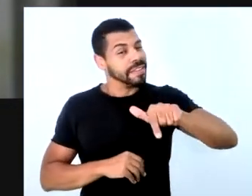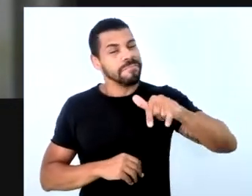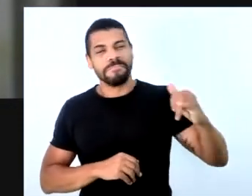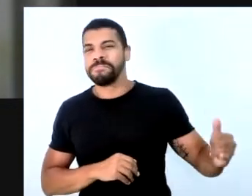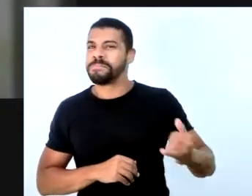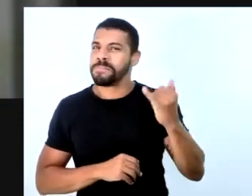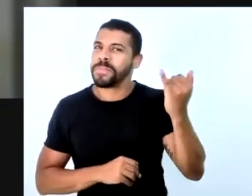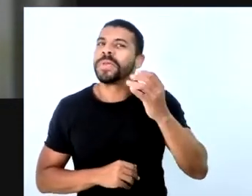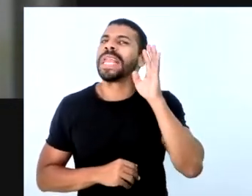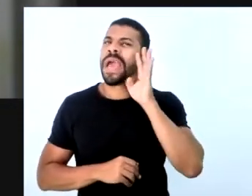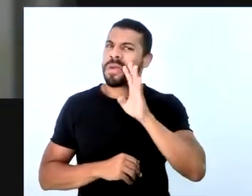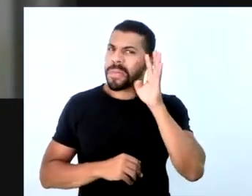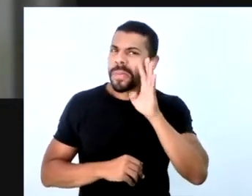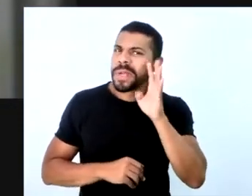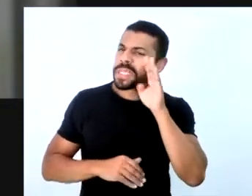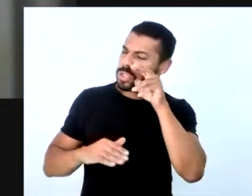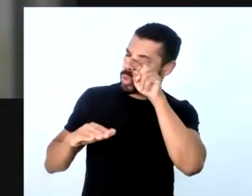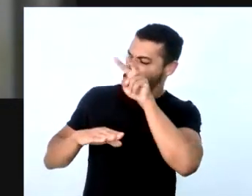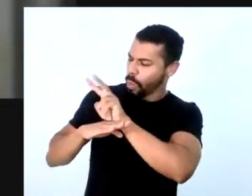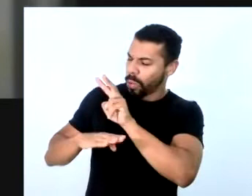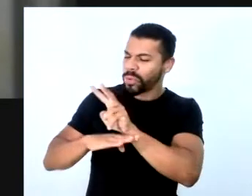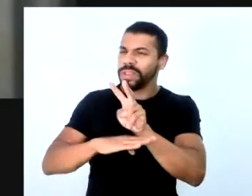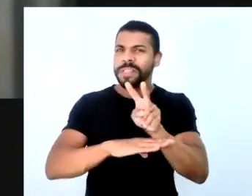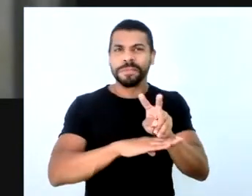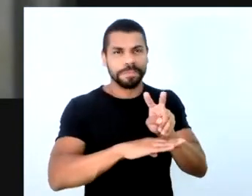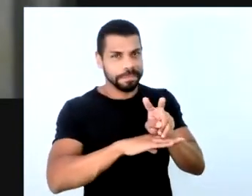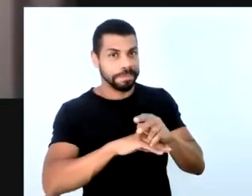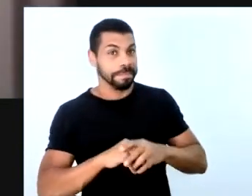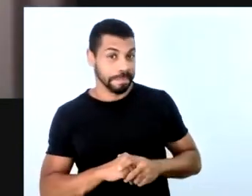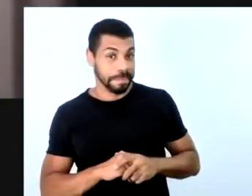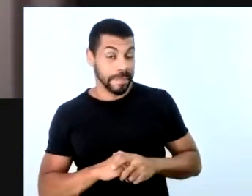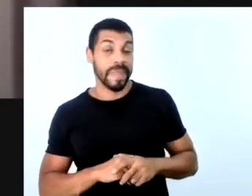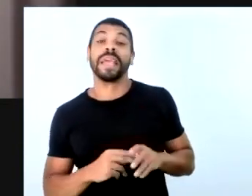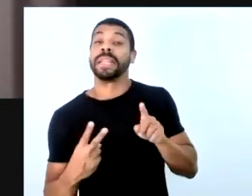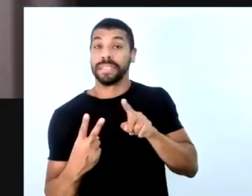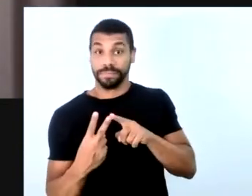sabe? Então, a coisa da preservação é muito importante.